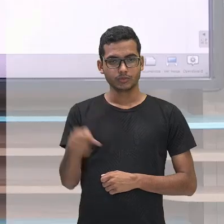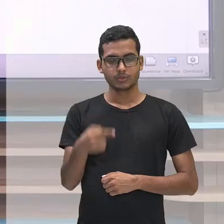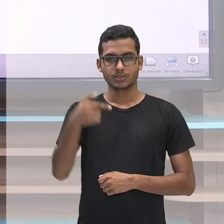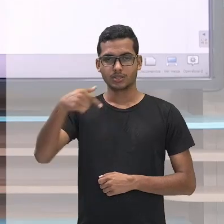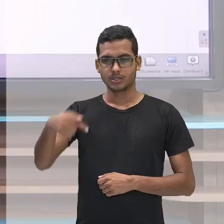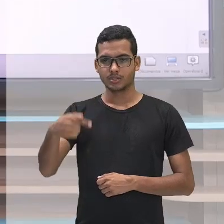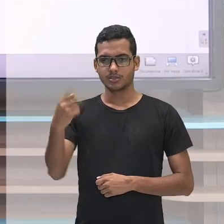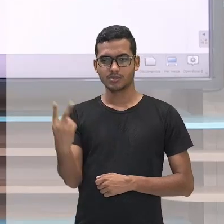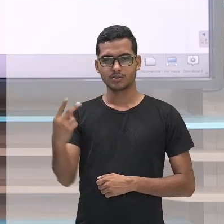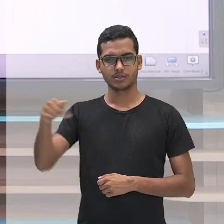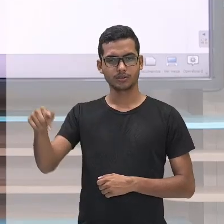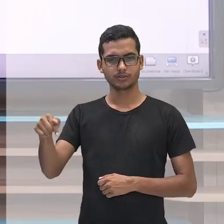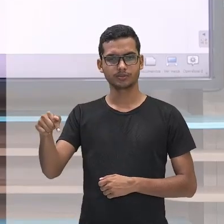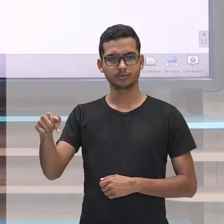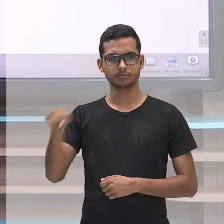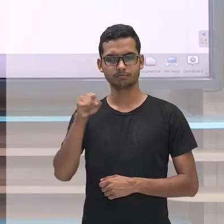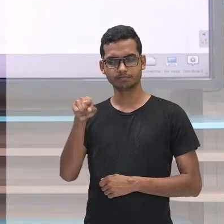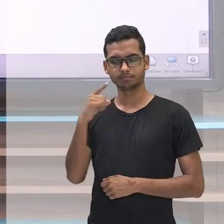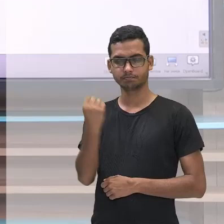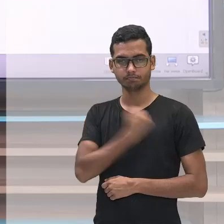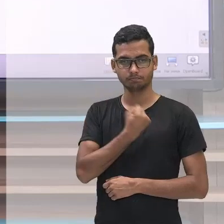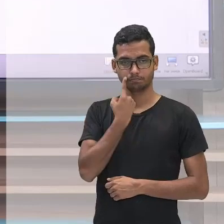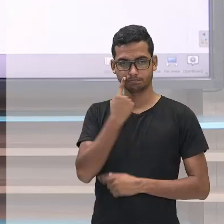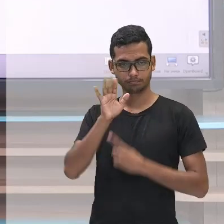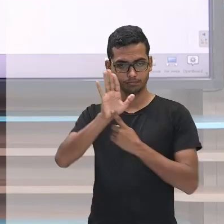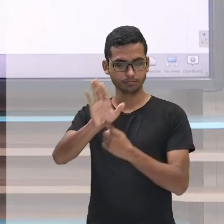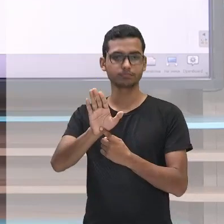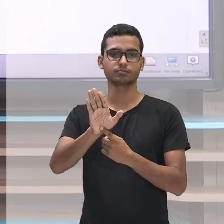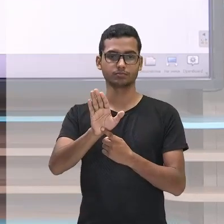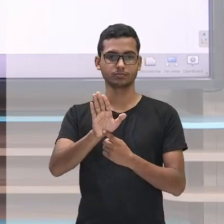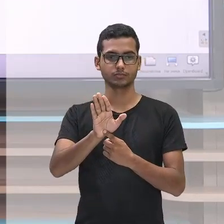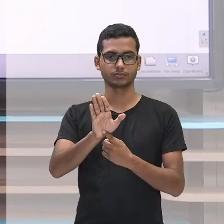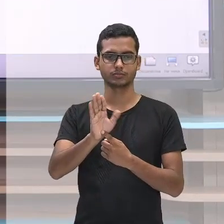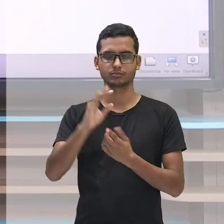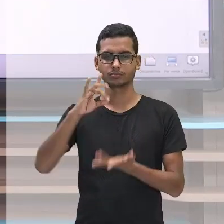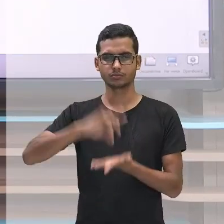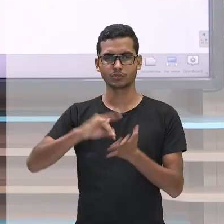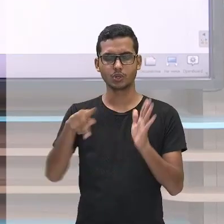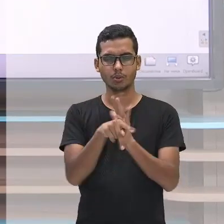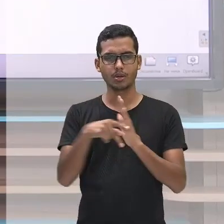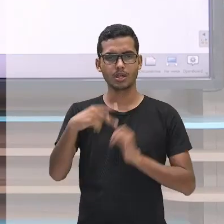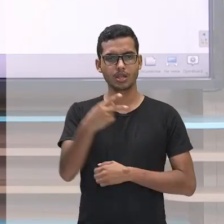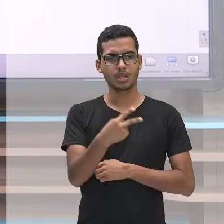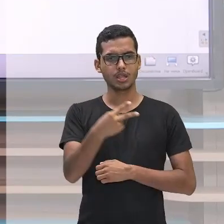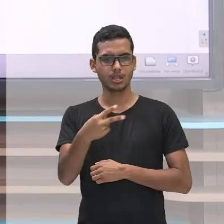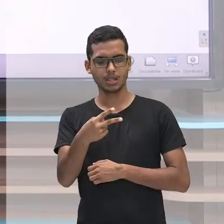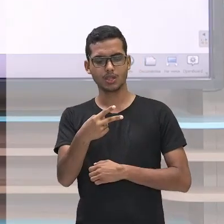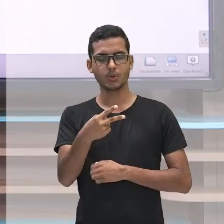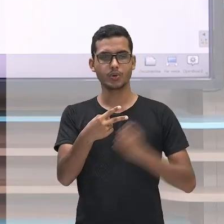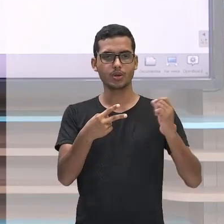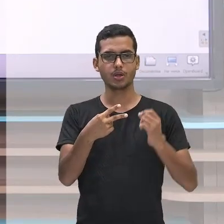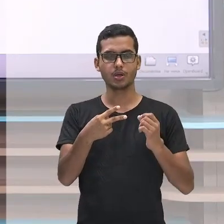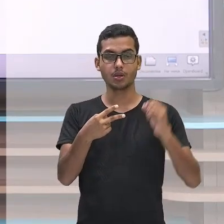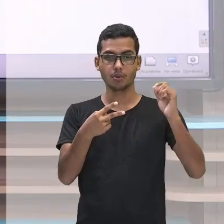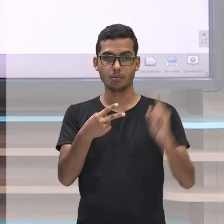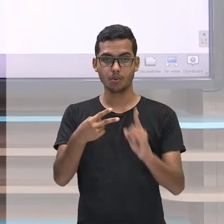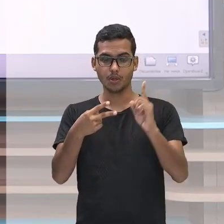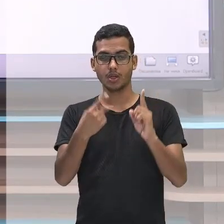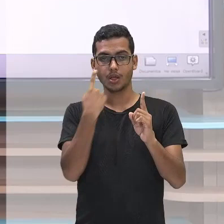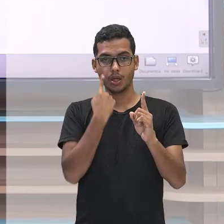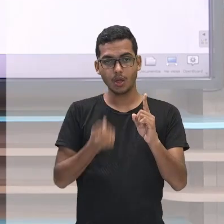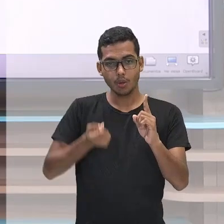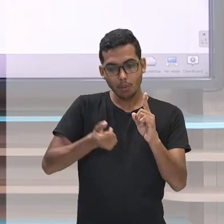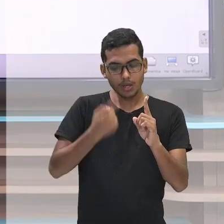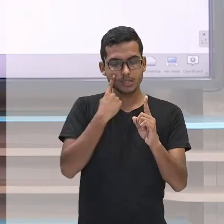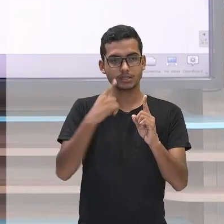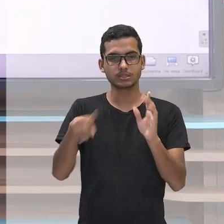0,727. Esse número, ele está ali mais próximo de 1, né? Então, quanto mais próximo de 1 esse